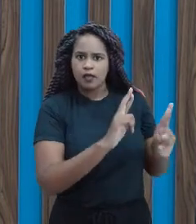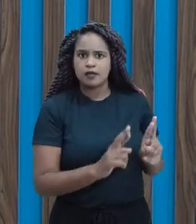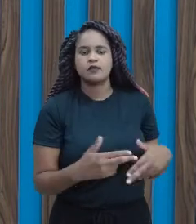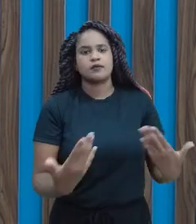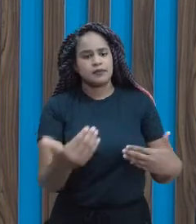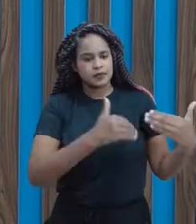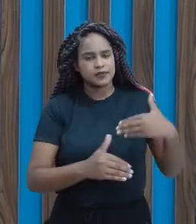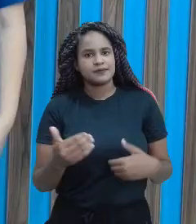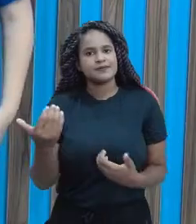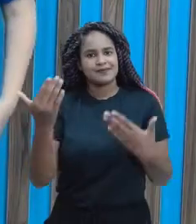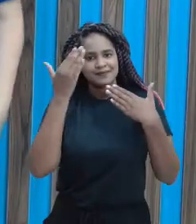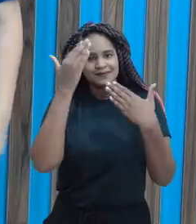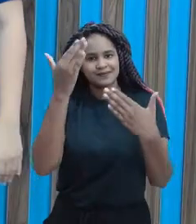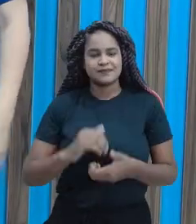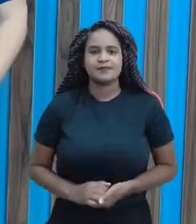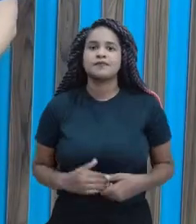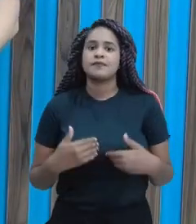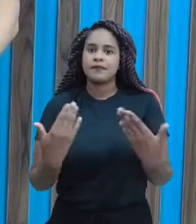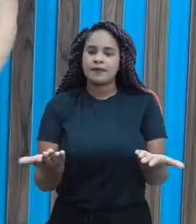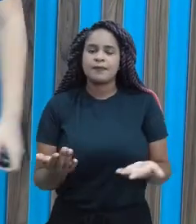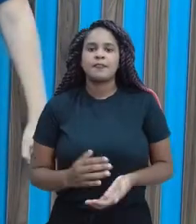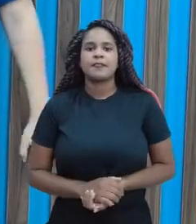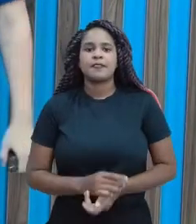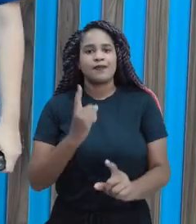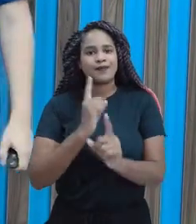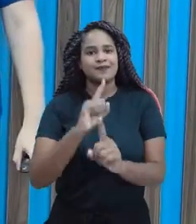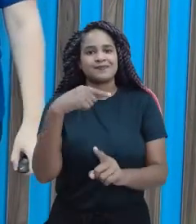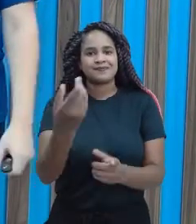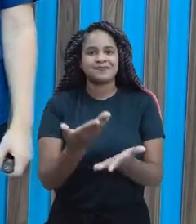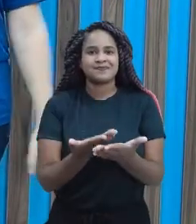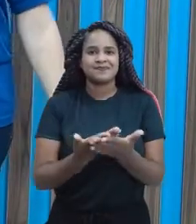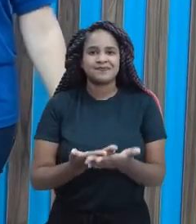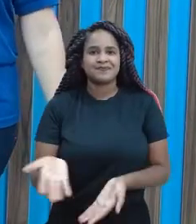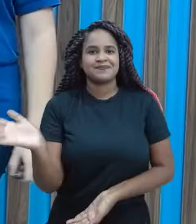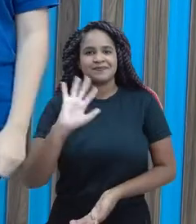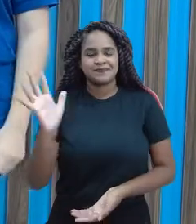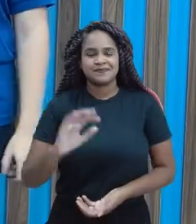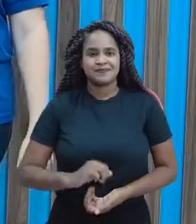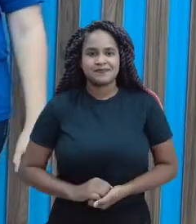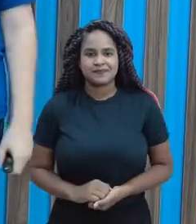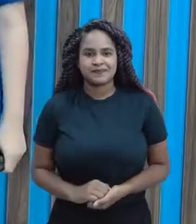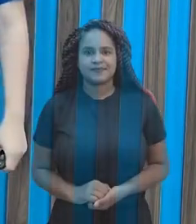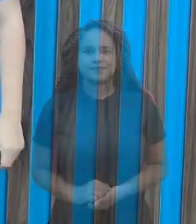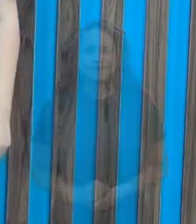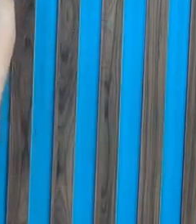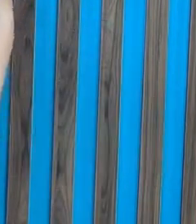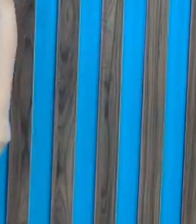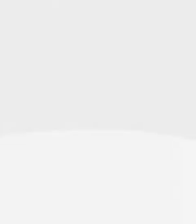participar. Valeu. E é isso, gente. Até uma próxima aula, tá bom? Tchau, tchau.